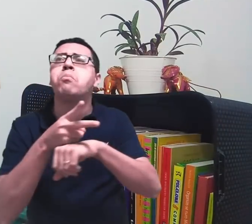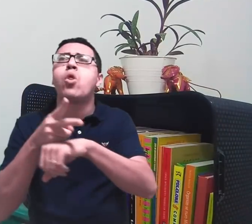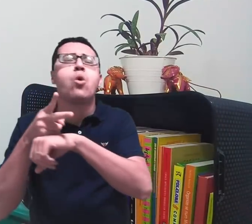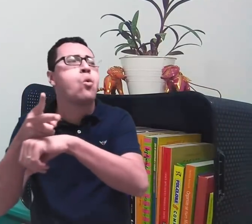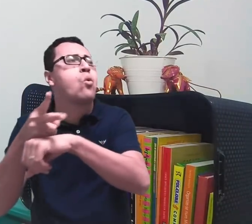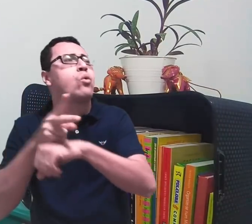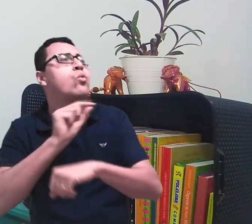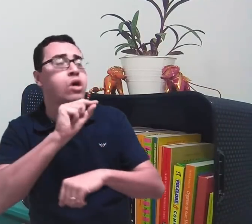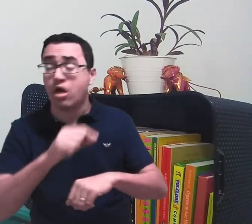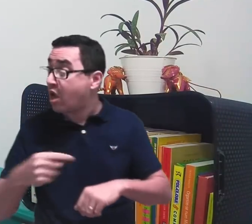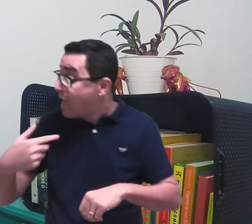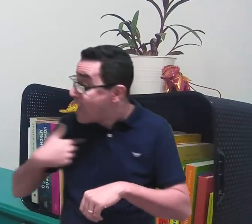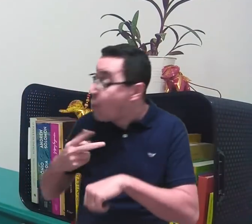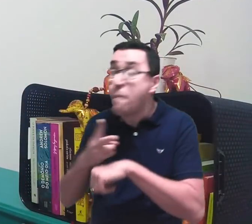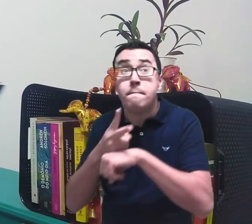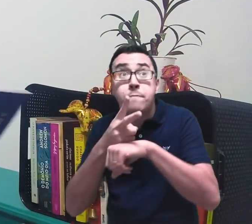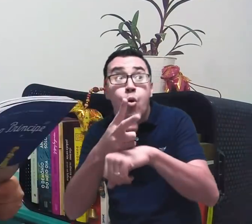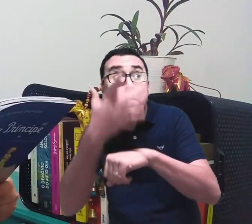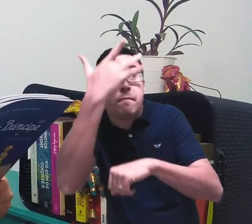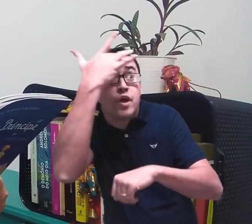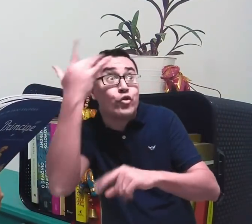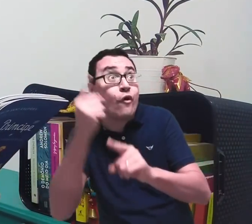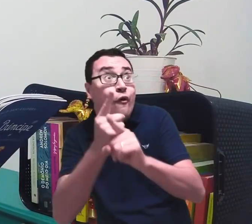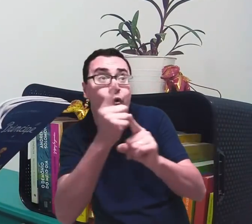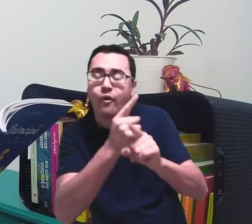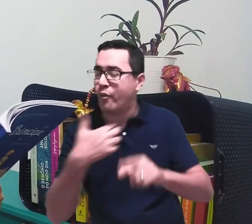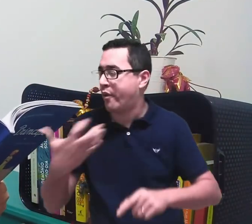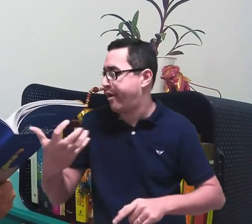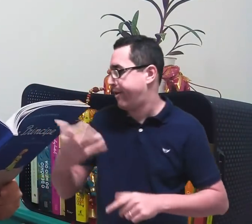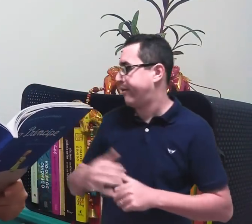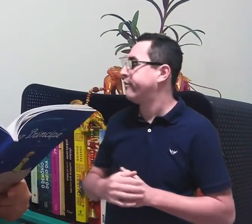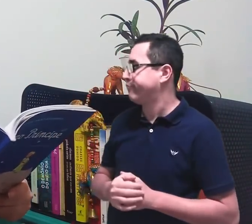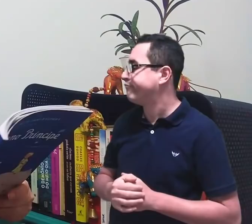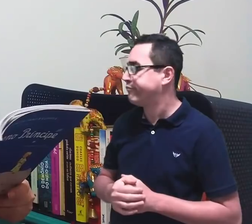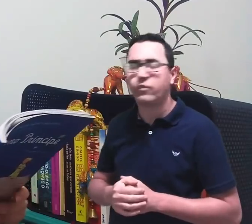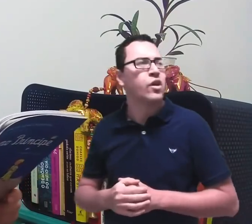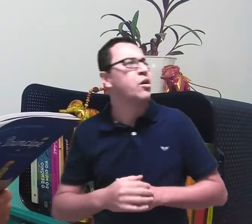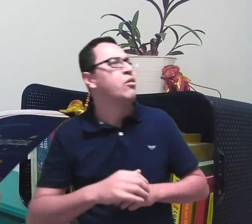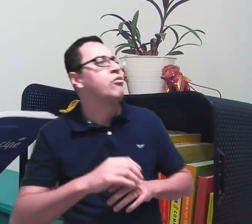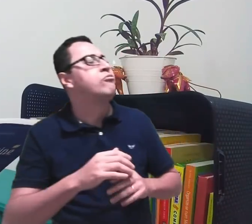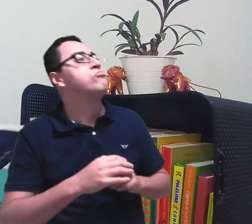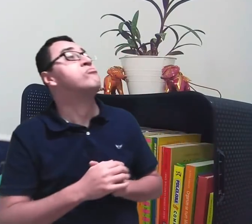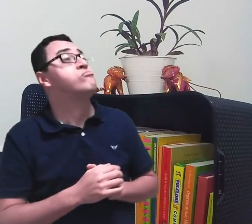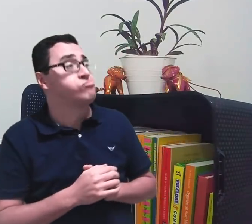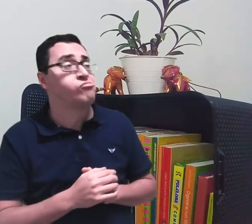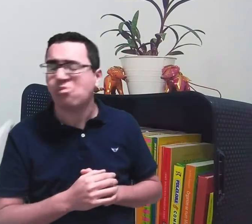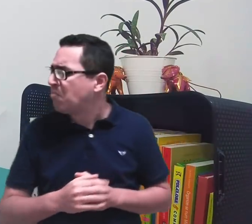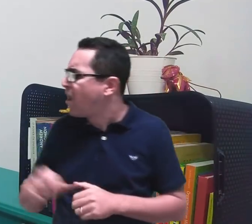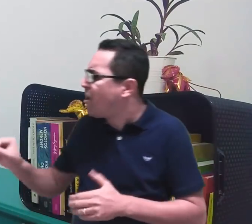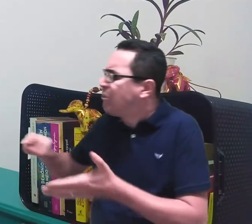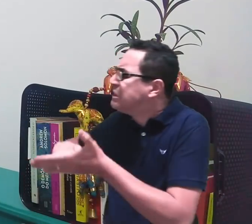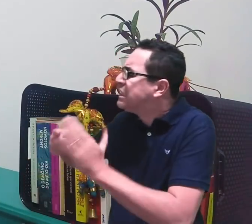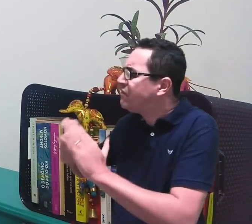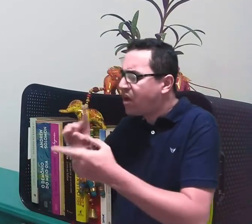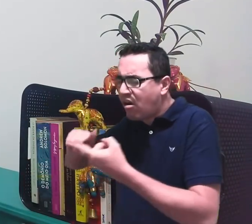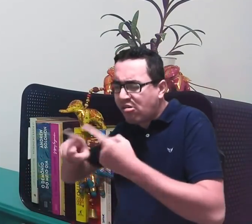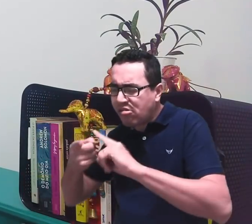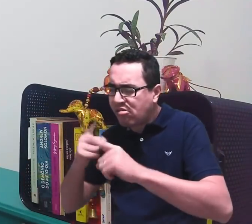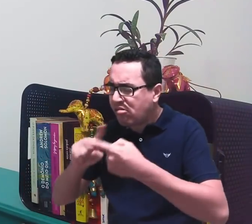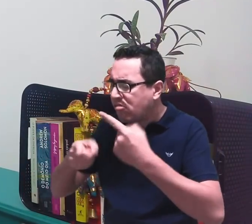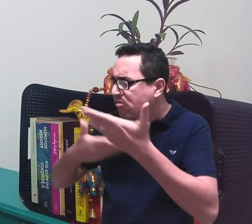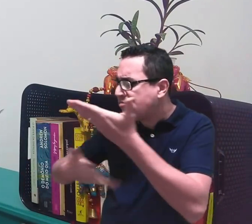as pessoas, disse o Pequeno Príncipe. Mas o que quer dizer cativar? As pessoas, disse a